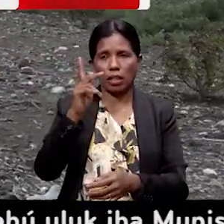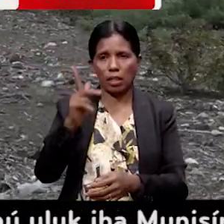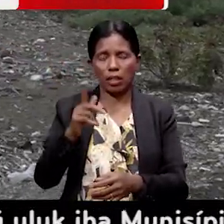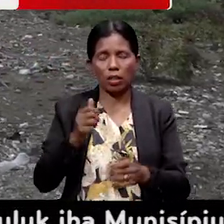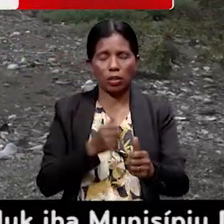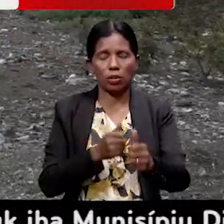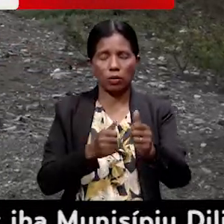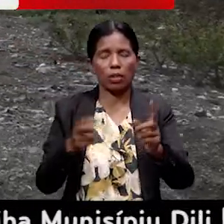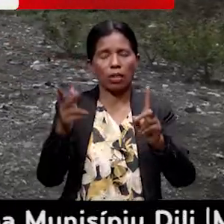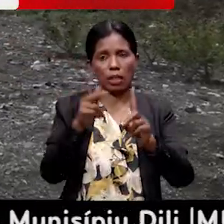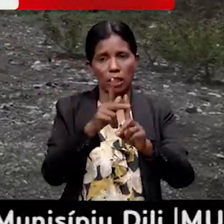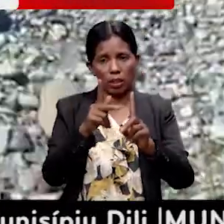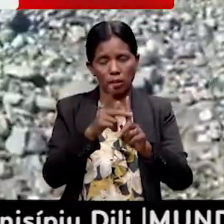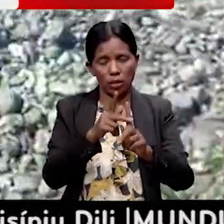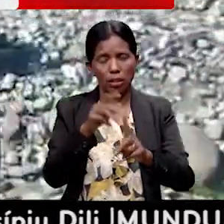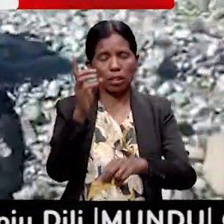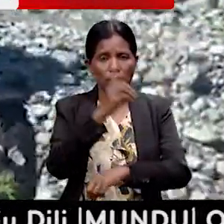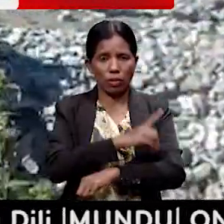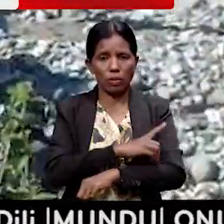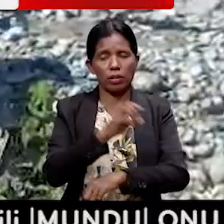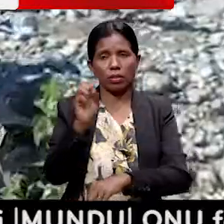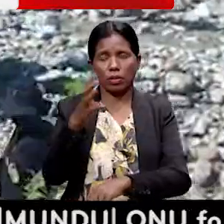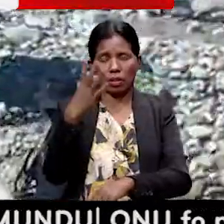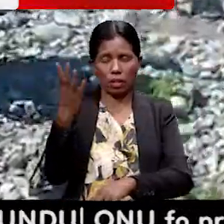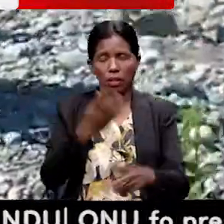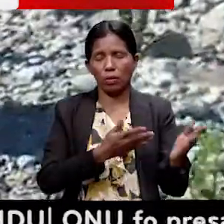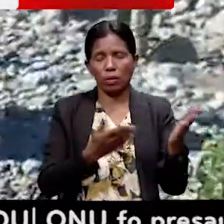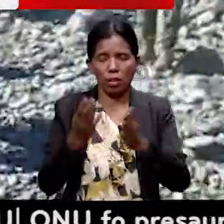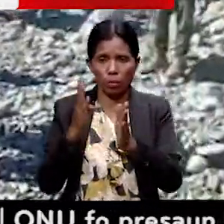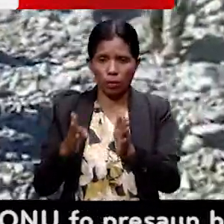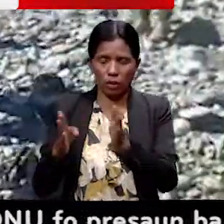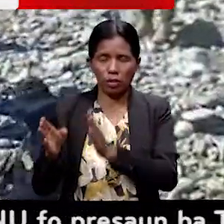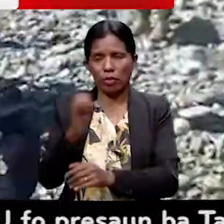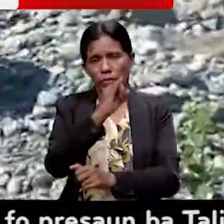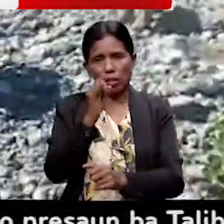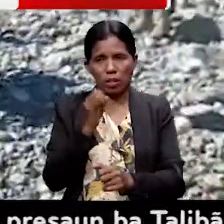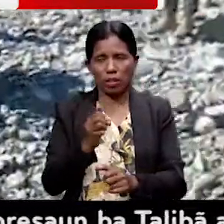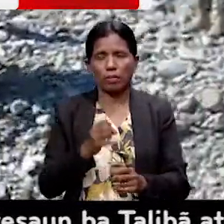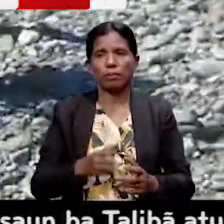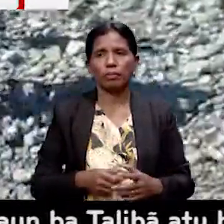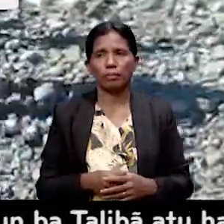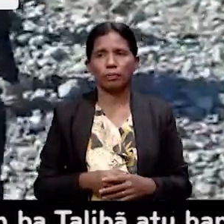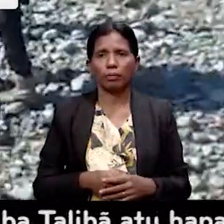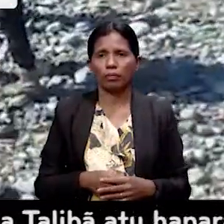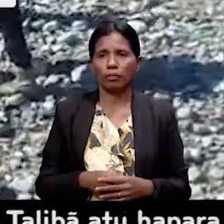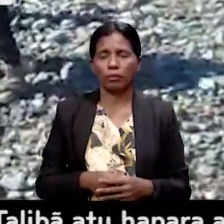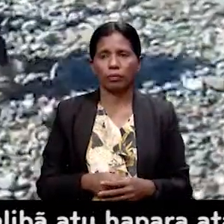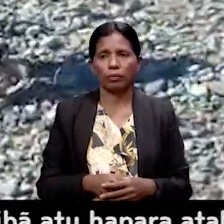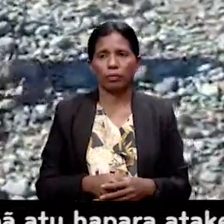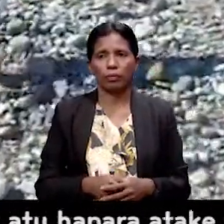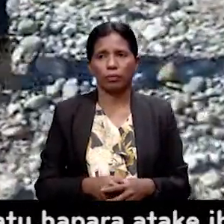cumpre quarentena durante Lawrence Sanursing Hat, ha foi submete ba processo investigação. Na Polan Sever, ZMN.